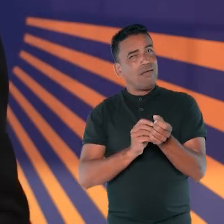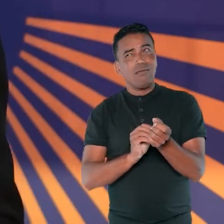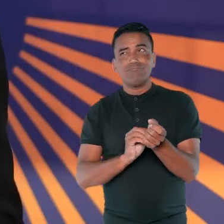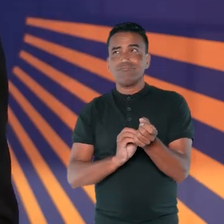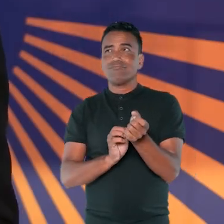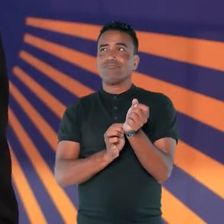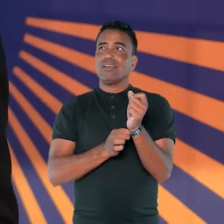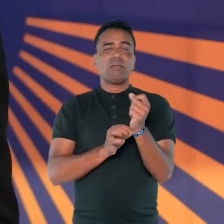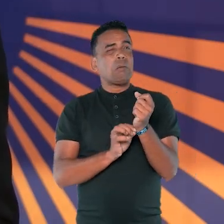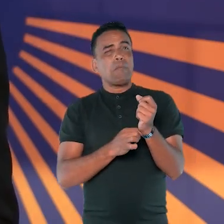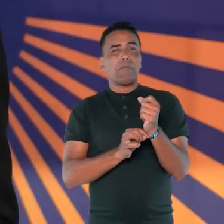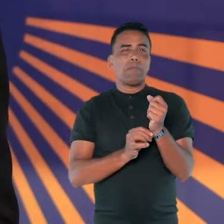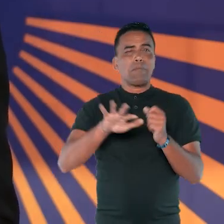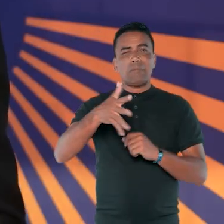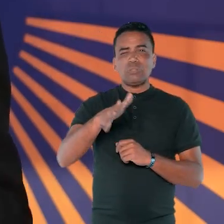isso mesmo.